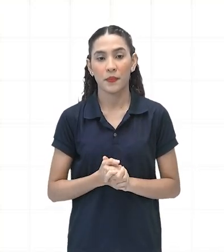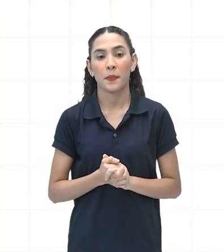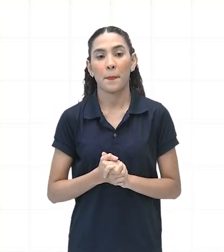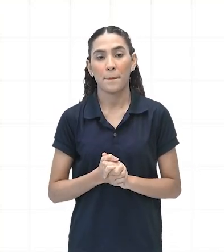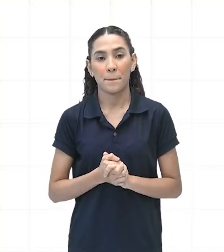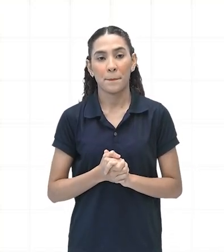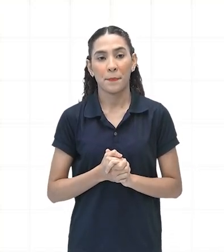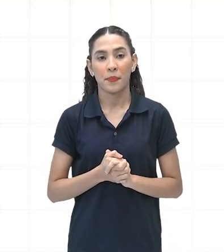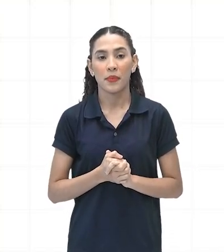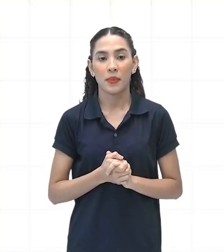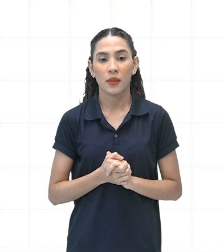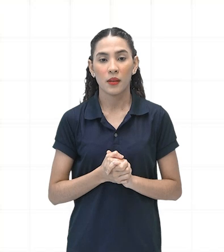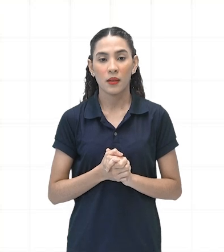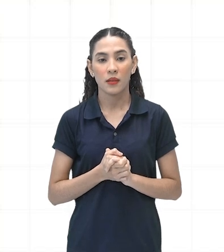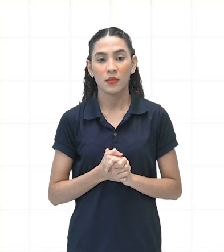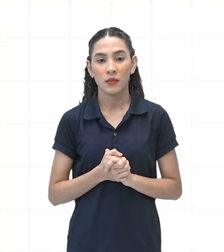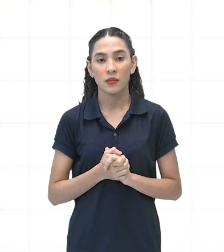Então,